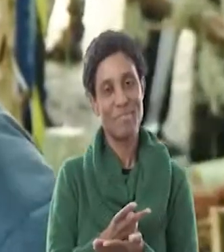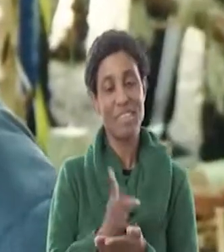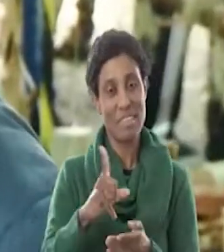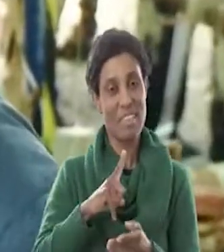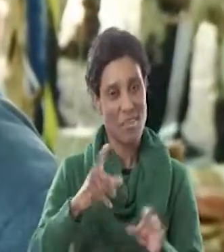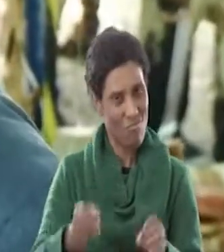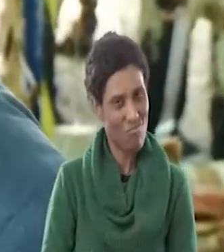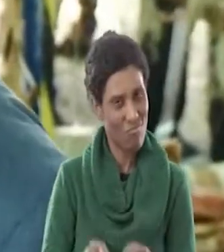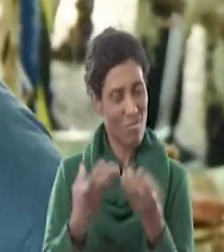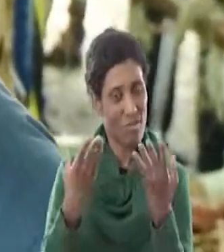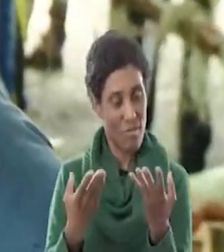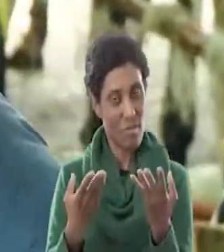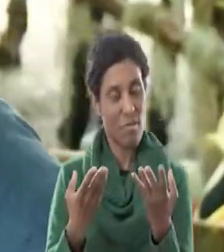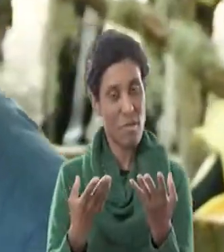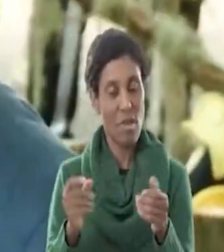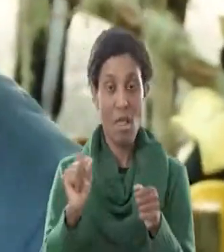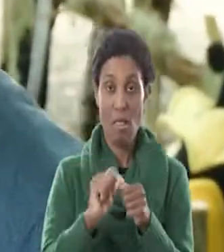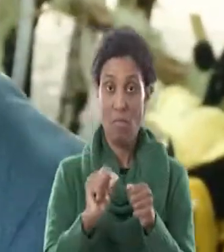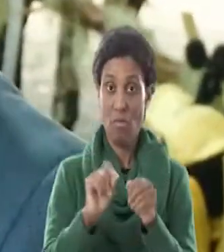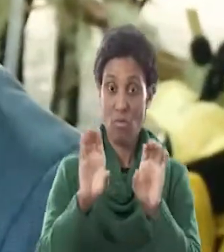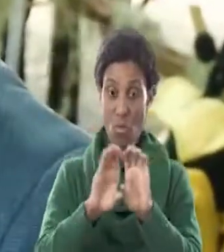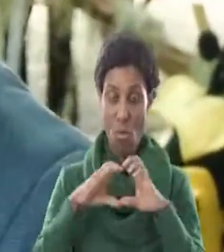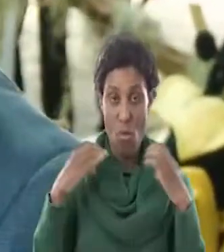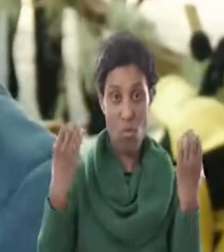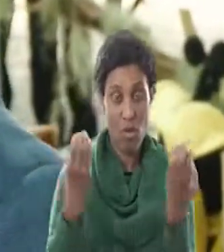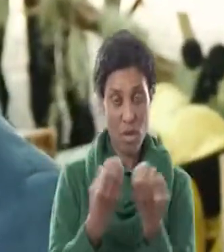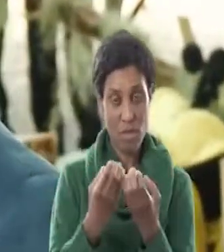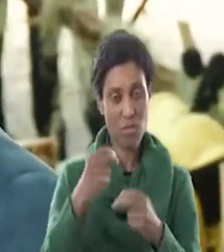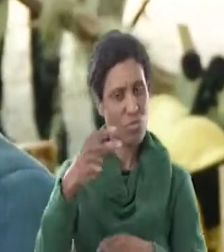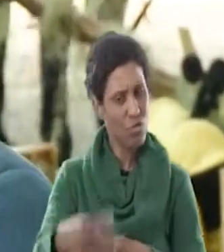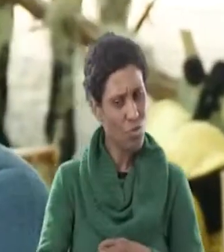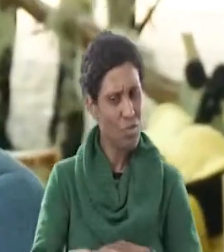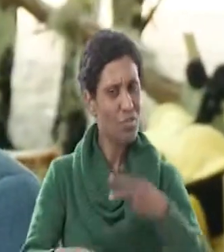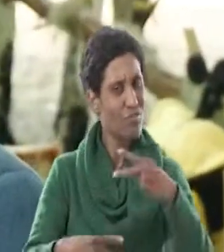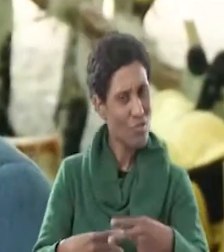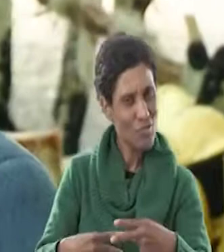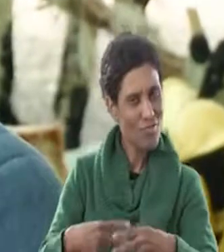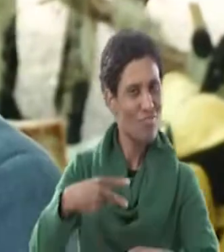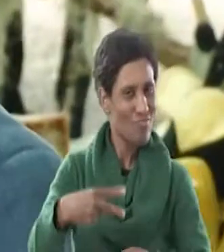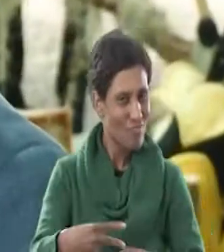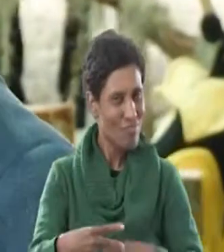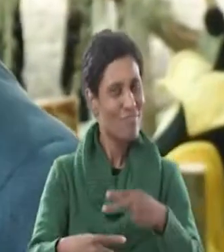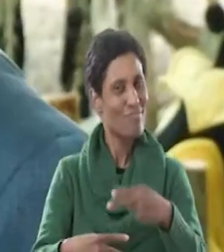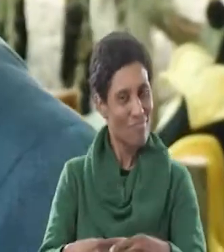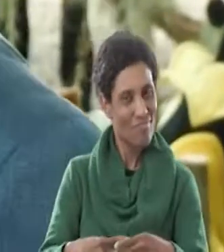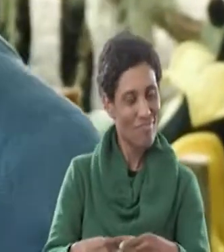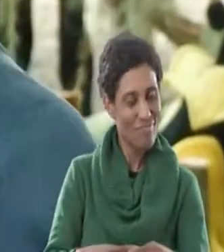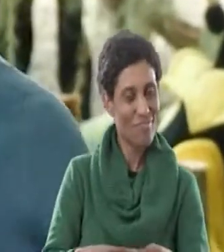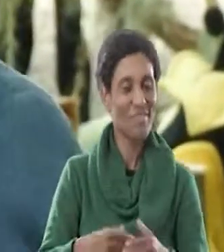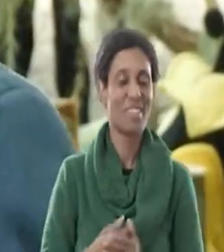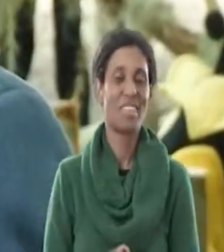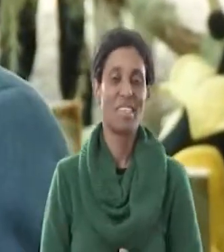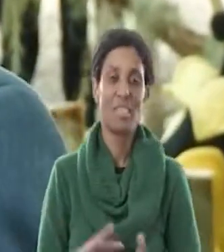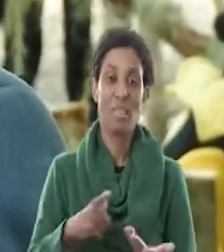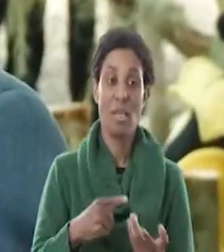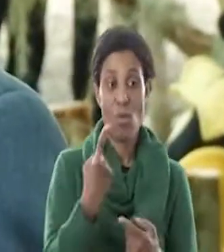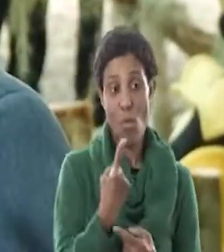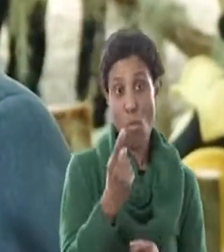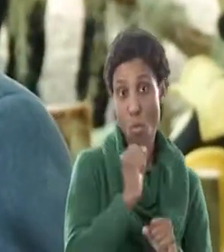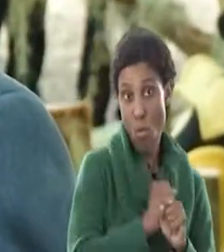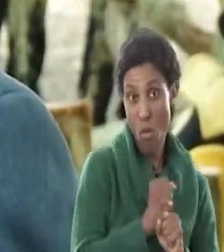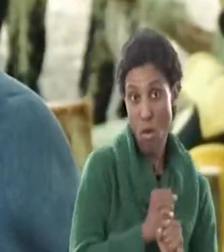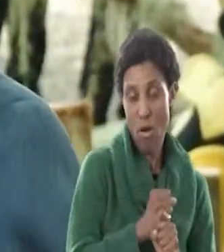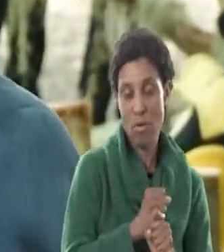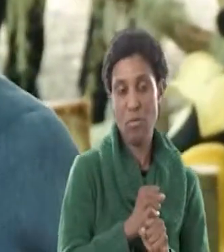chama-se Epimondia. E a Epimondia, ela faz congressos de dois em dois anos, nos anos ímpares, sendo um ano num